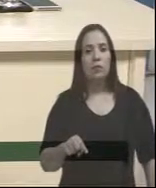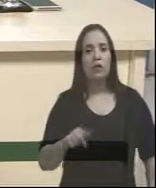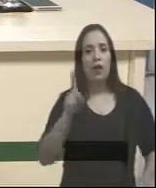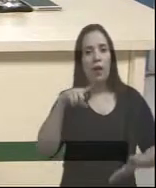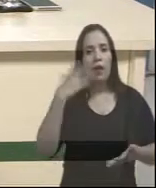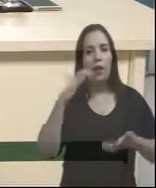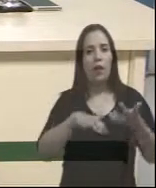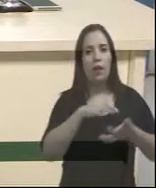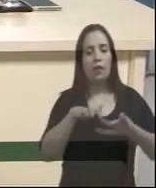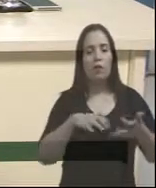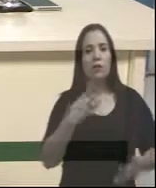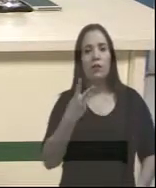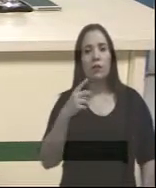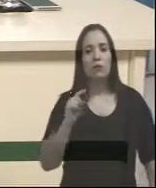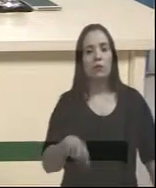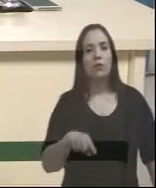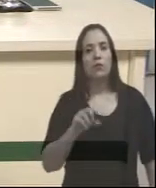greve, né?